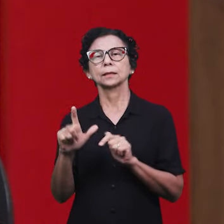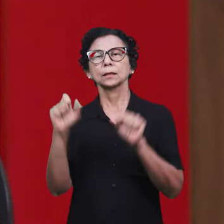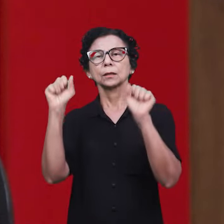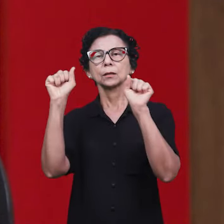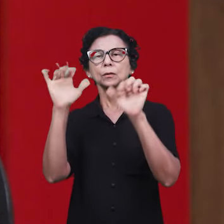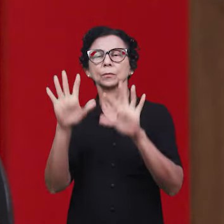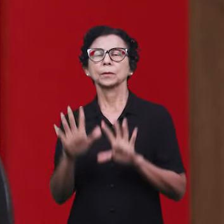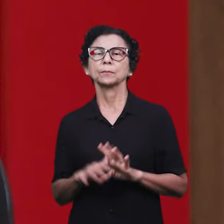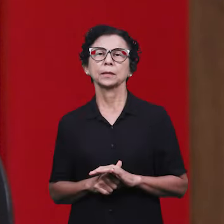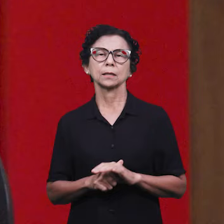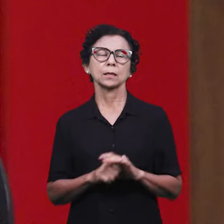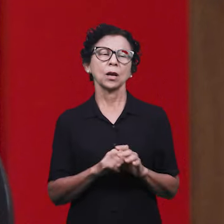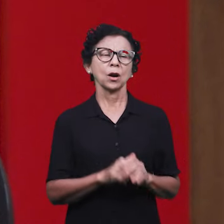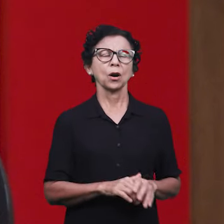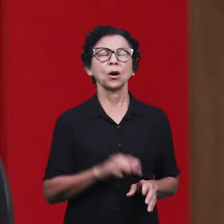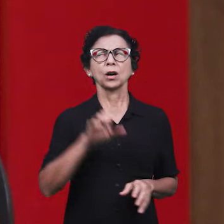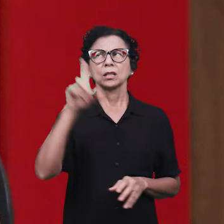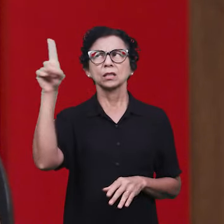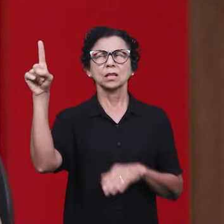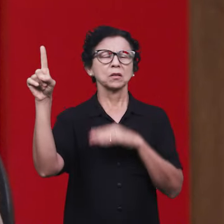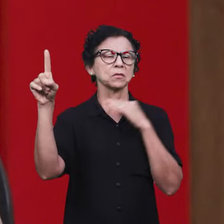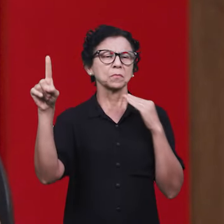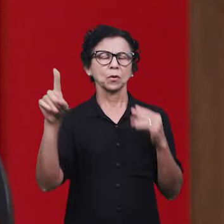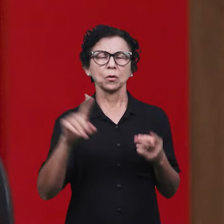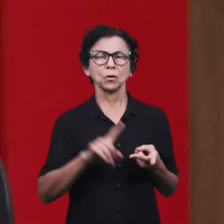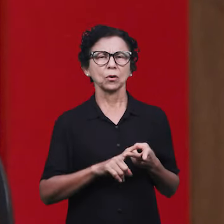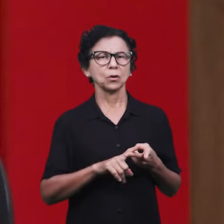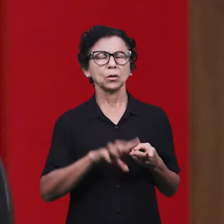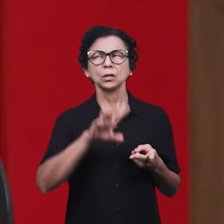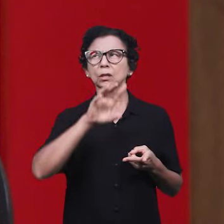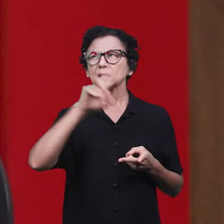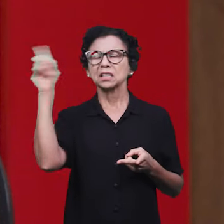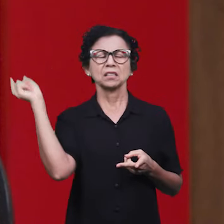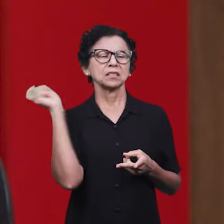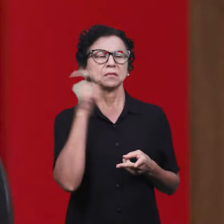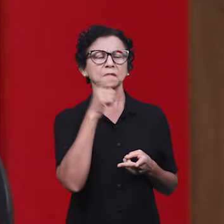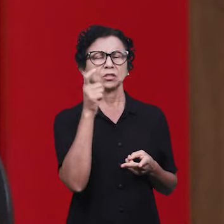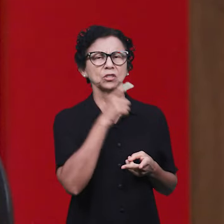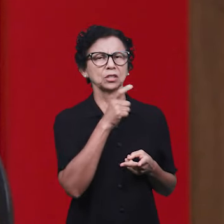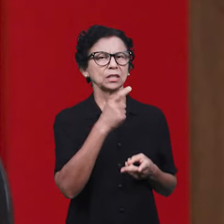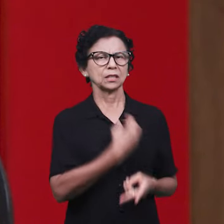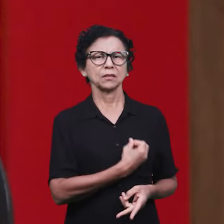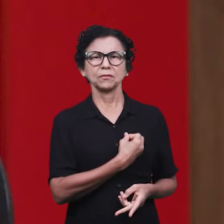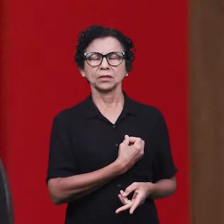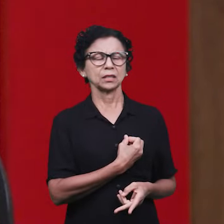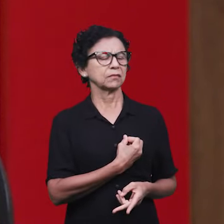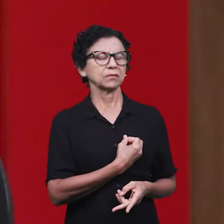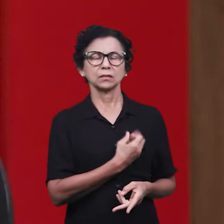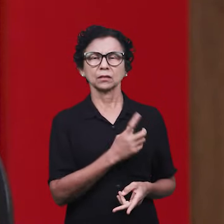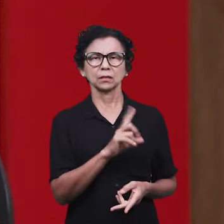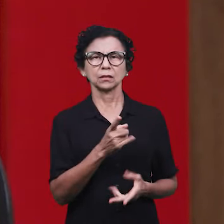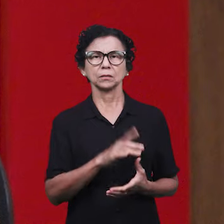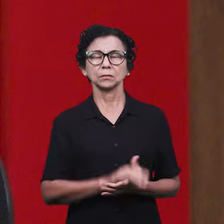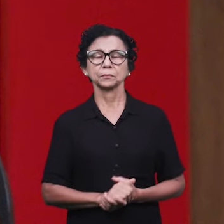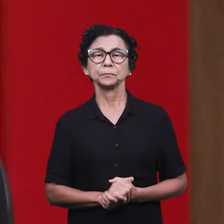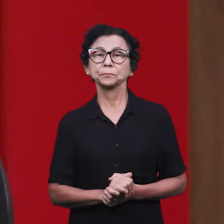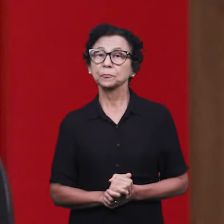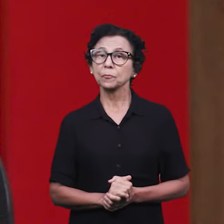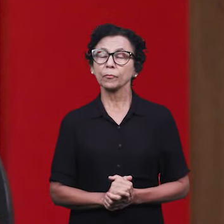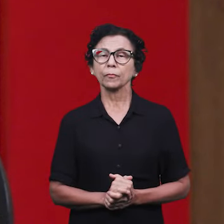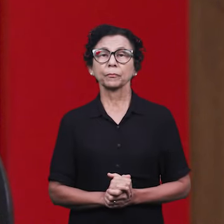não existe, Deus está morto, a razão sendo colocada à frente de qualquer coisa, a